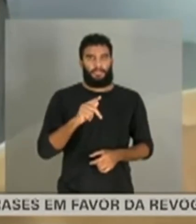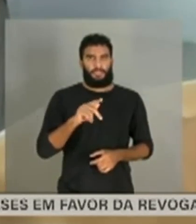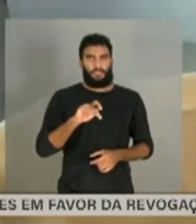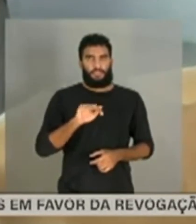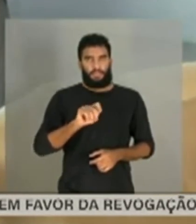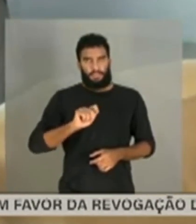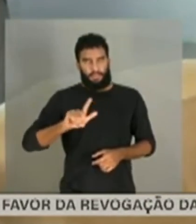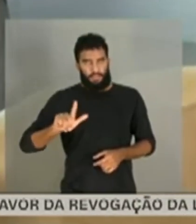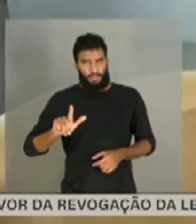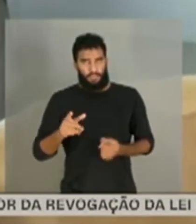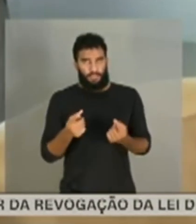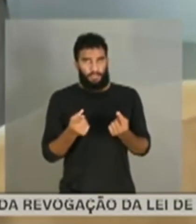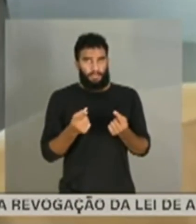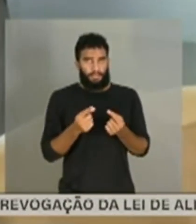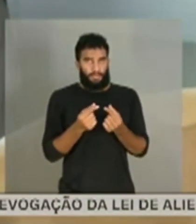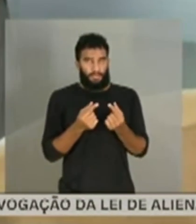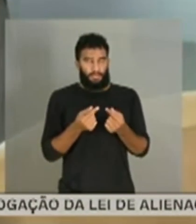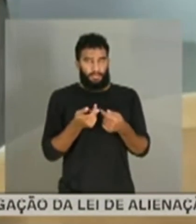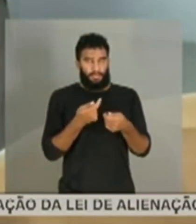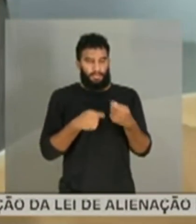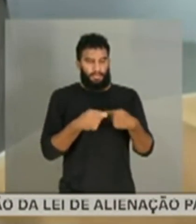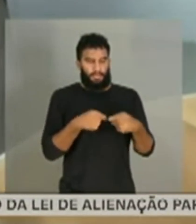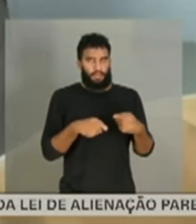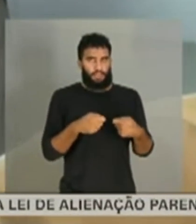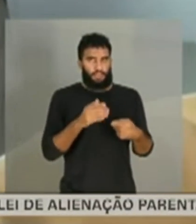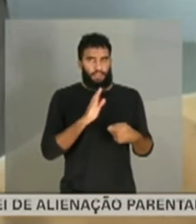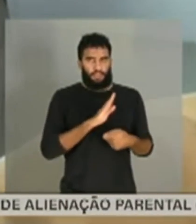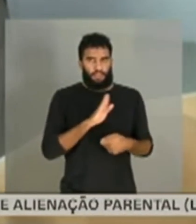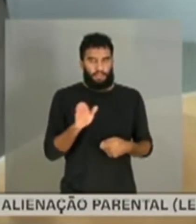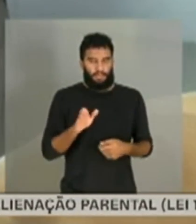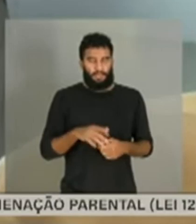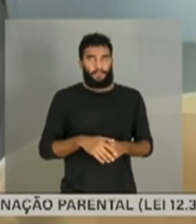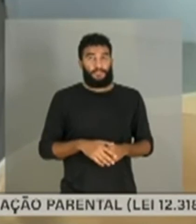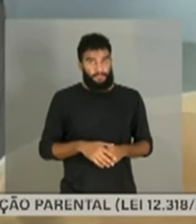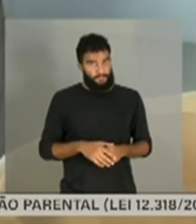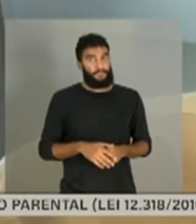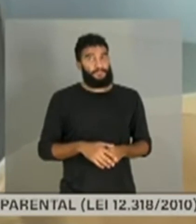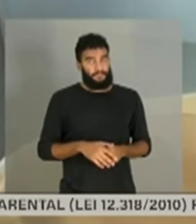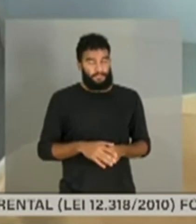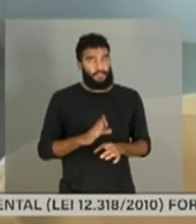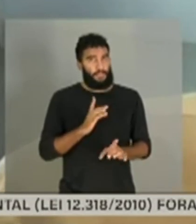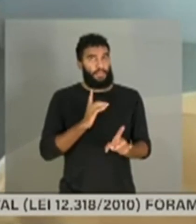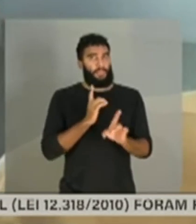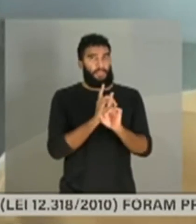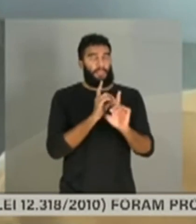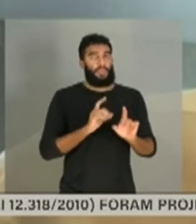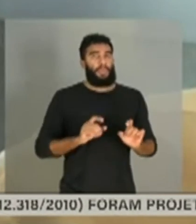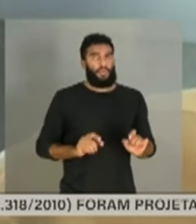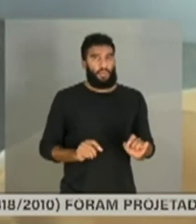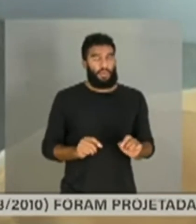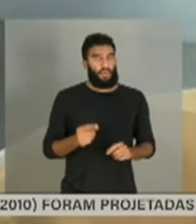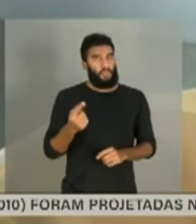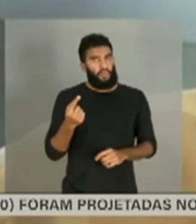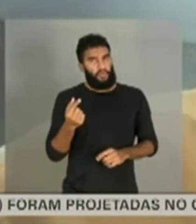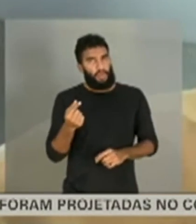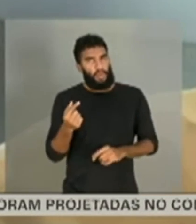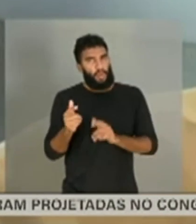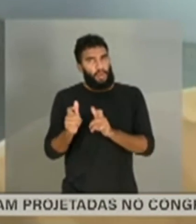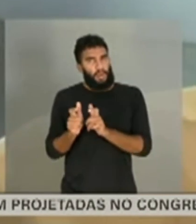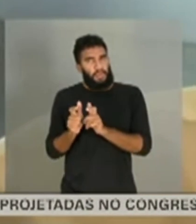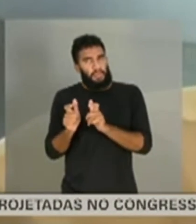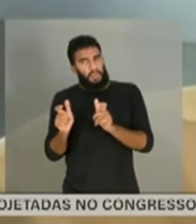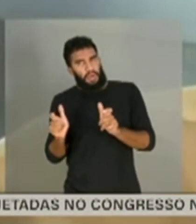seja, capital já colocado. E verificamos que boa parte desse capital, cerca